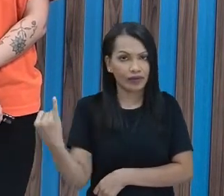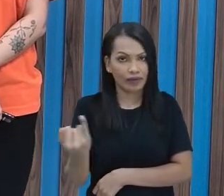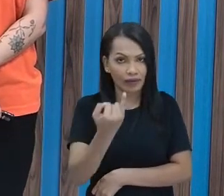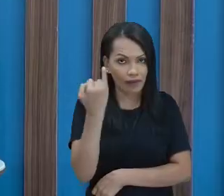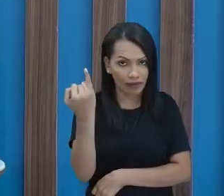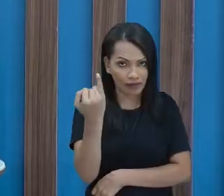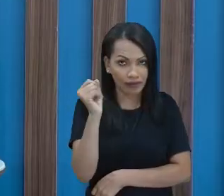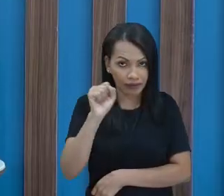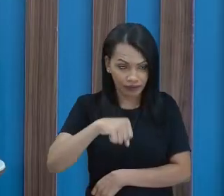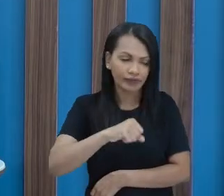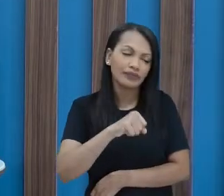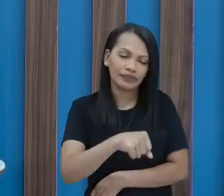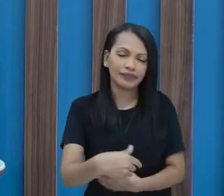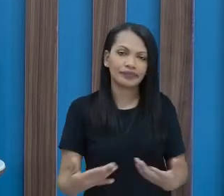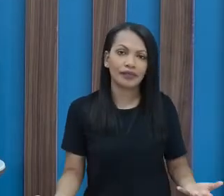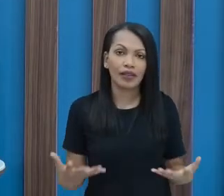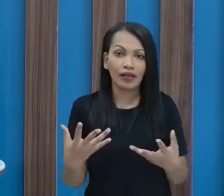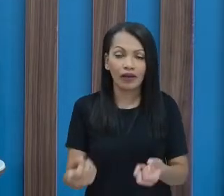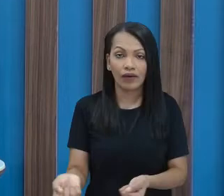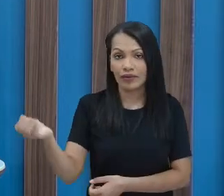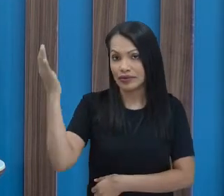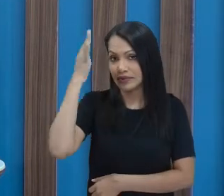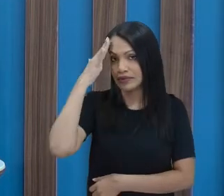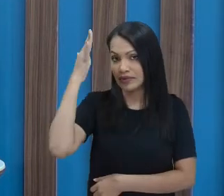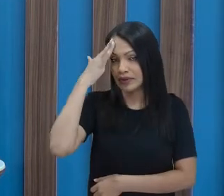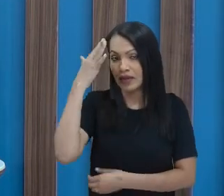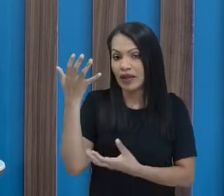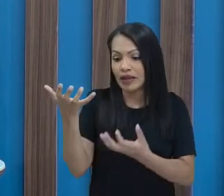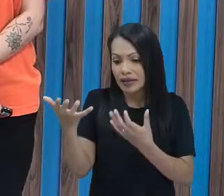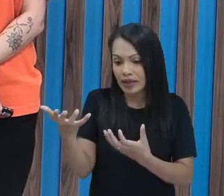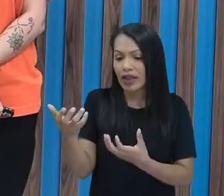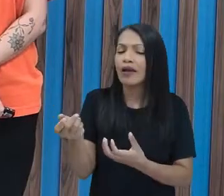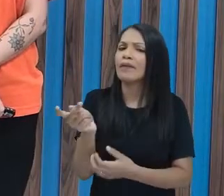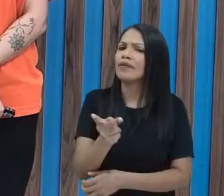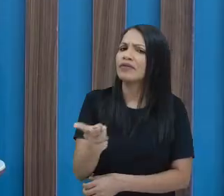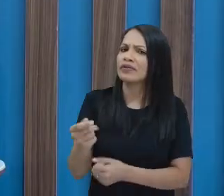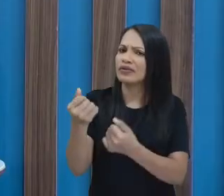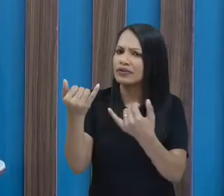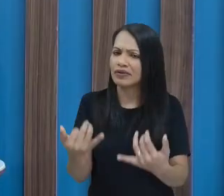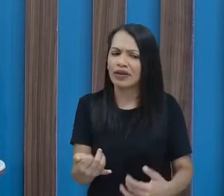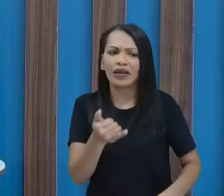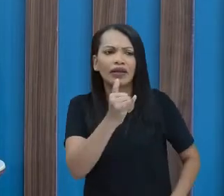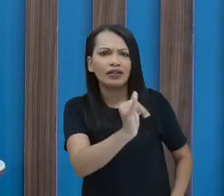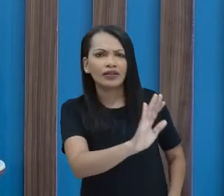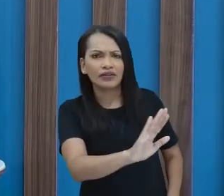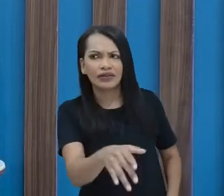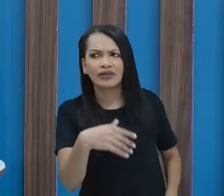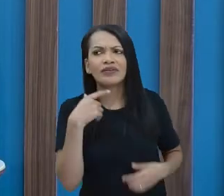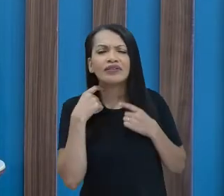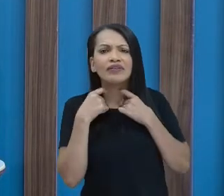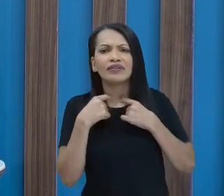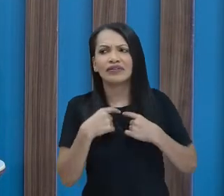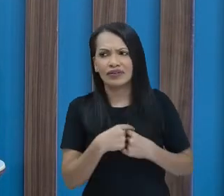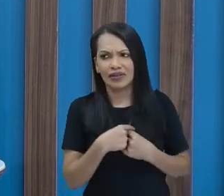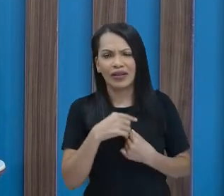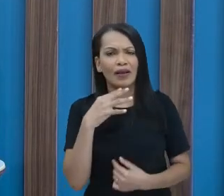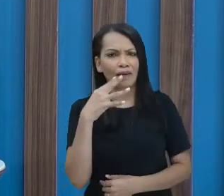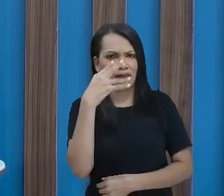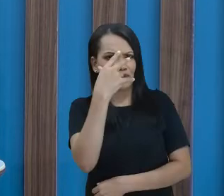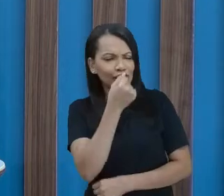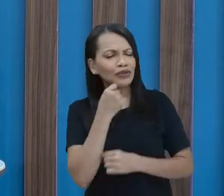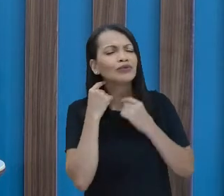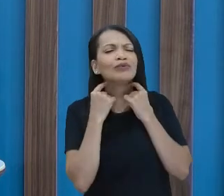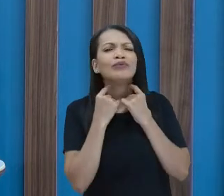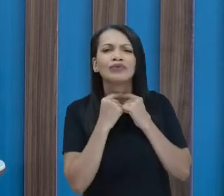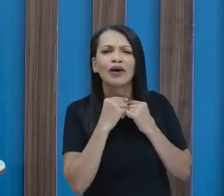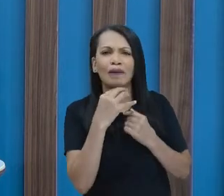Com certeza. Vamos entender aqui. Embora, Quer falar alguma coisa, professor Gilson? Não, eu só queria dizer que o seu colar é muito bonito, viu? Obrigada, gostou,